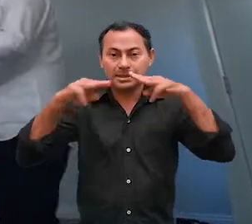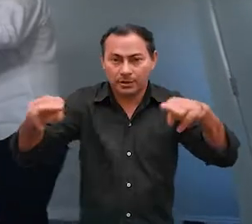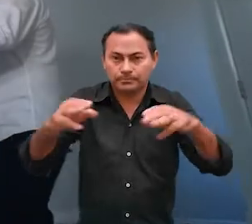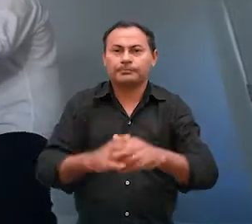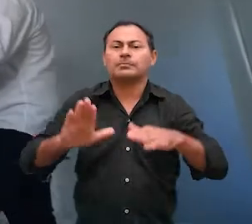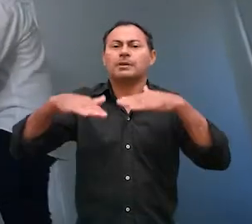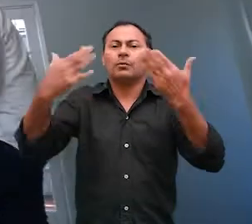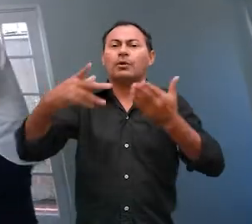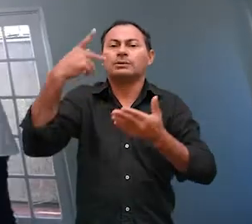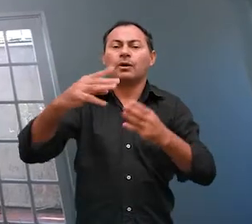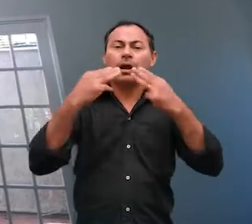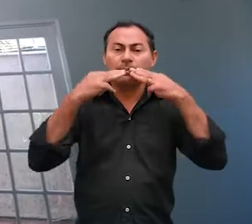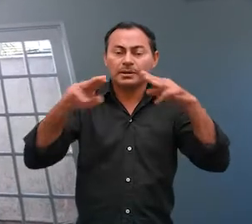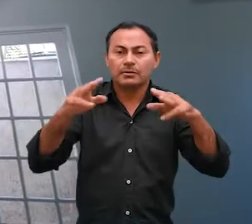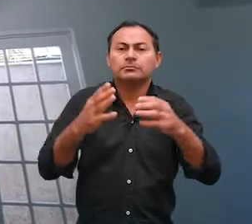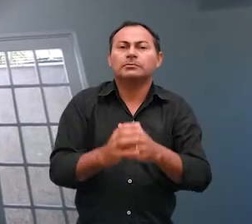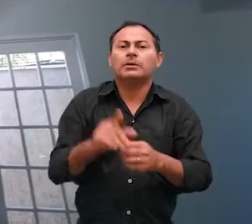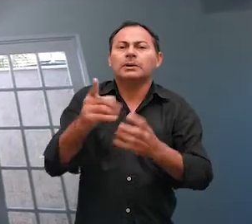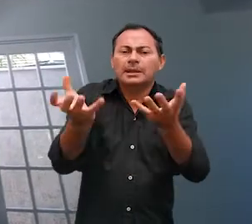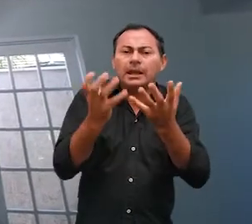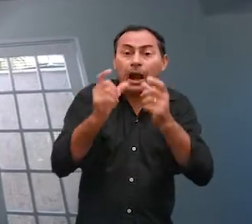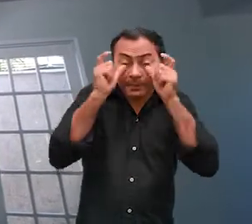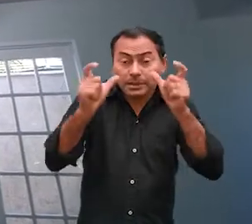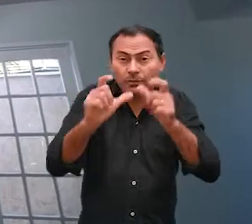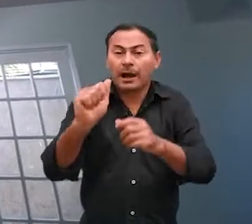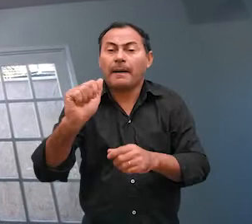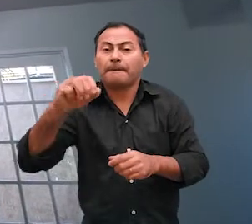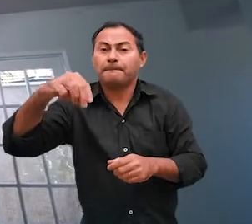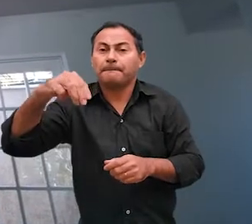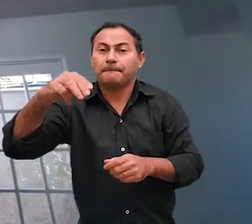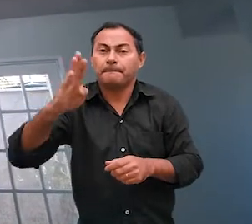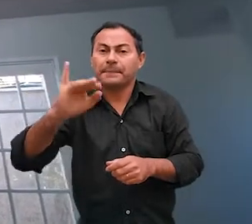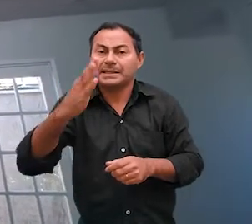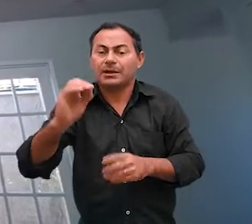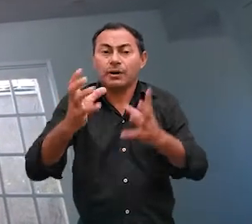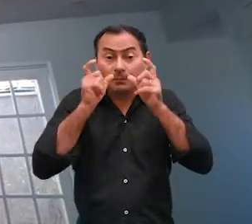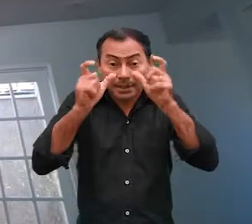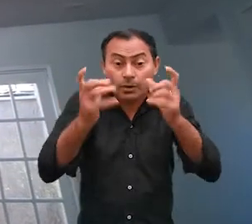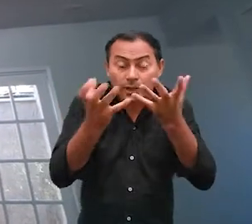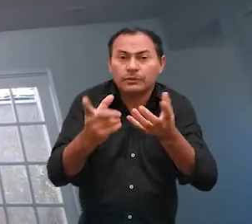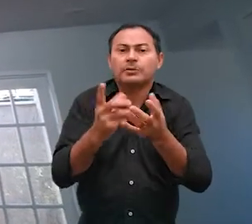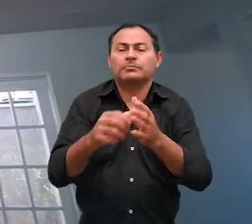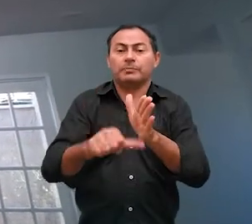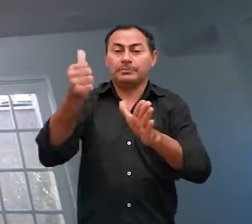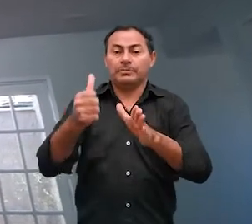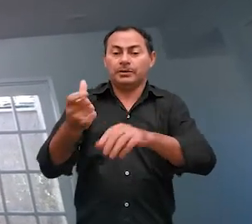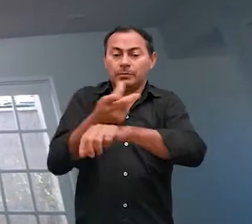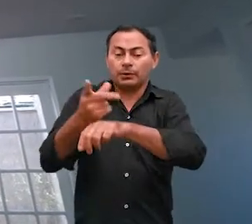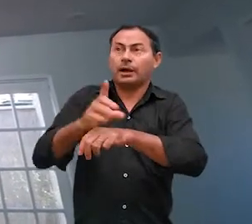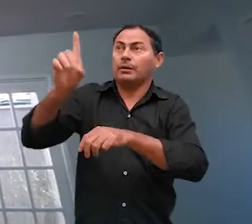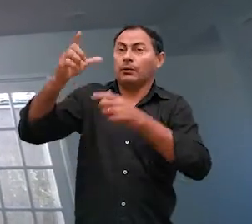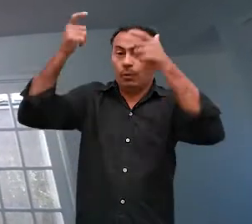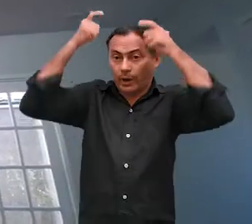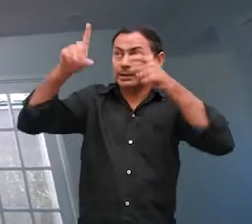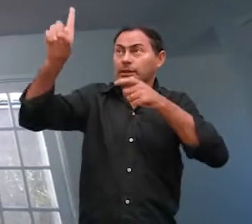ambições Quais são suas ambições o que você quer e almejar teremos buscar em primeiro lugar o Reino de Deus